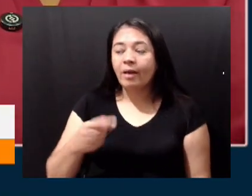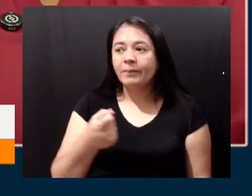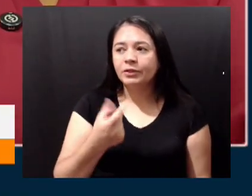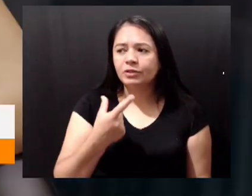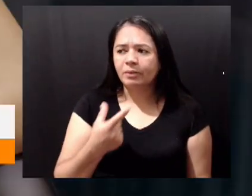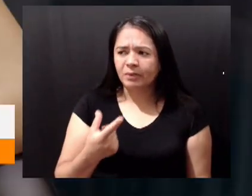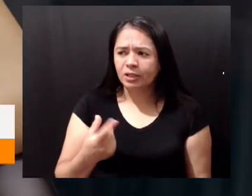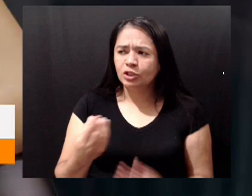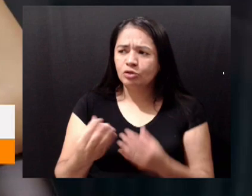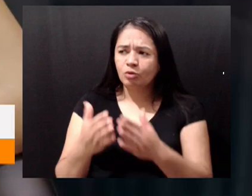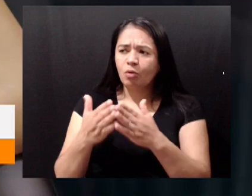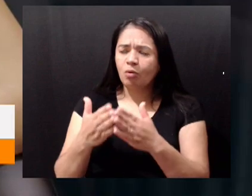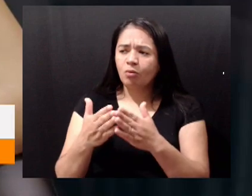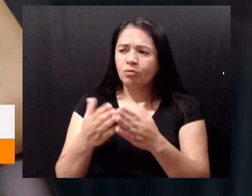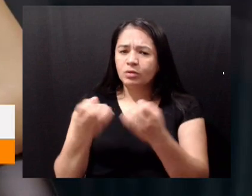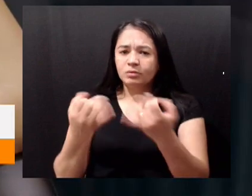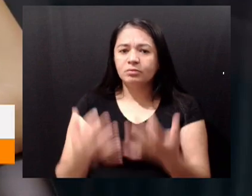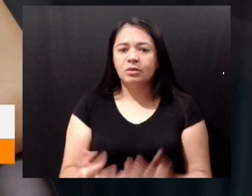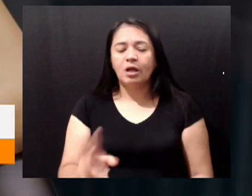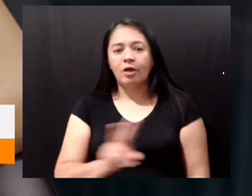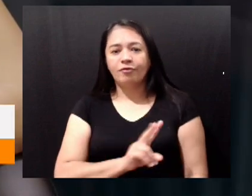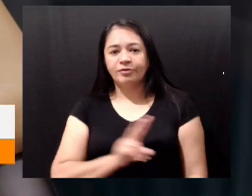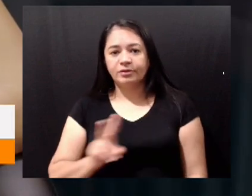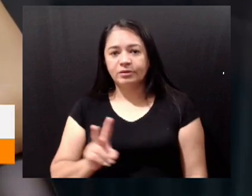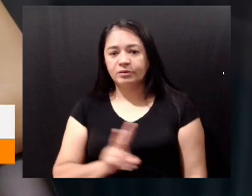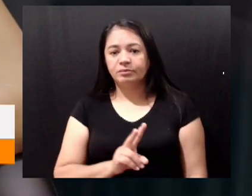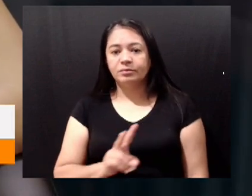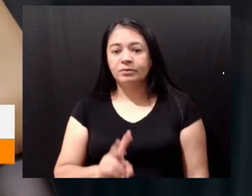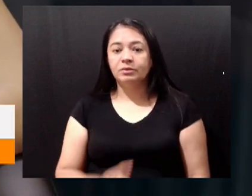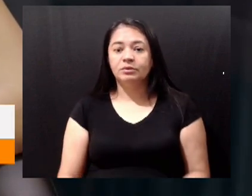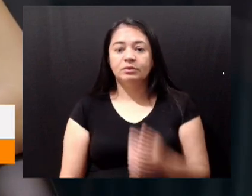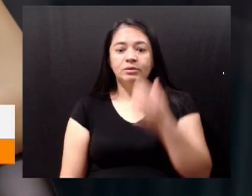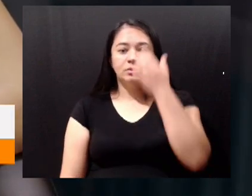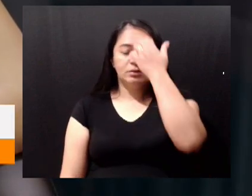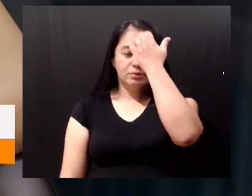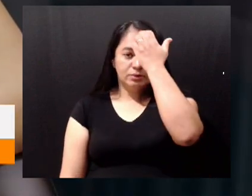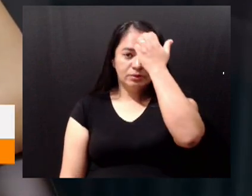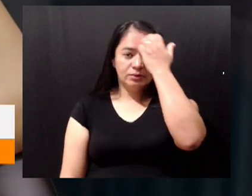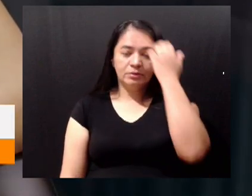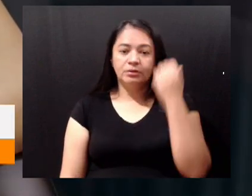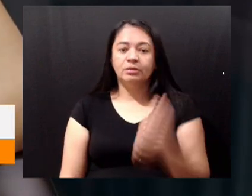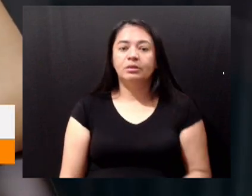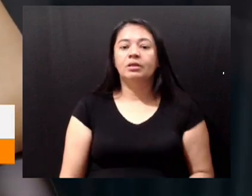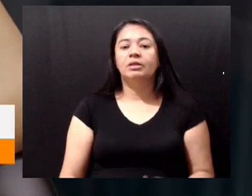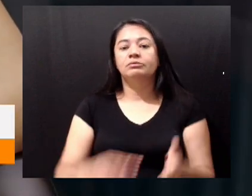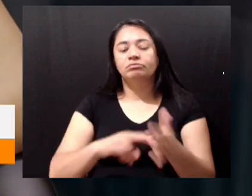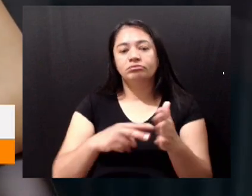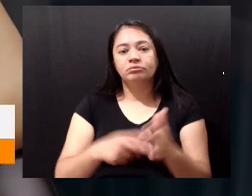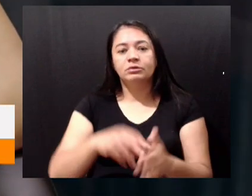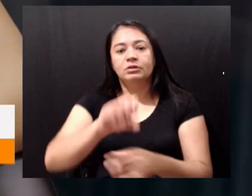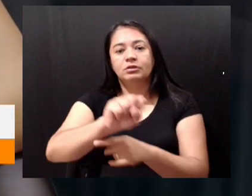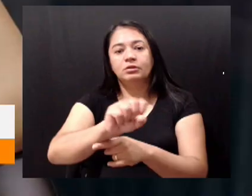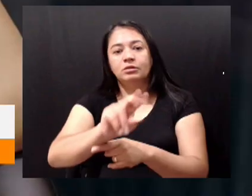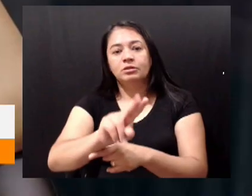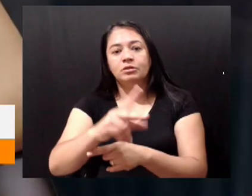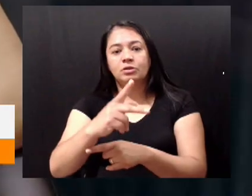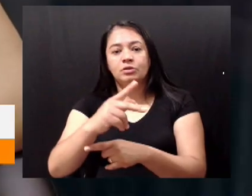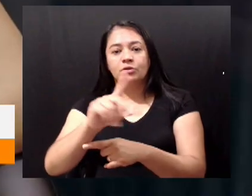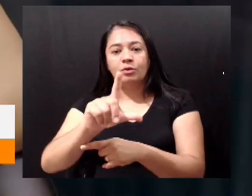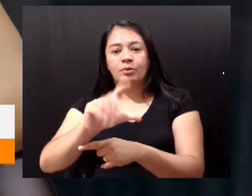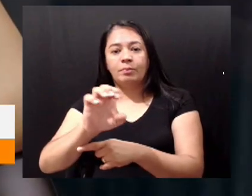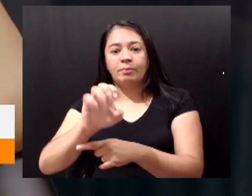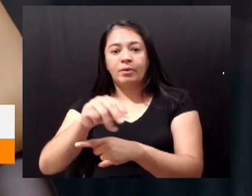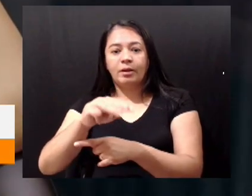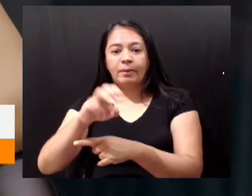gente. As vitaminas, na verdade, são suplementos, né? Nós estamos hoje em dia numa sociedade em